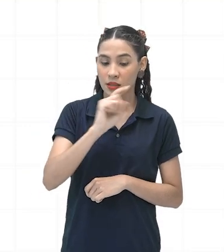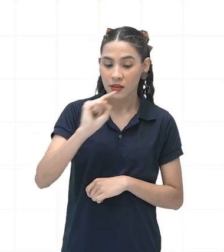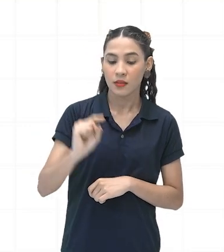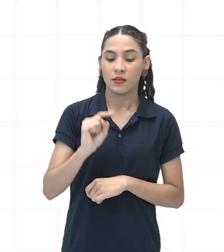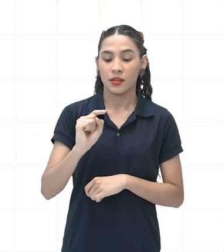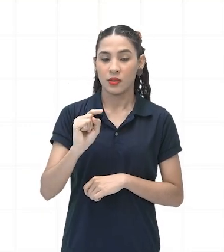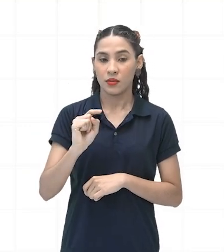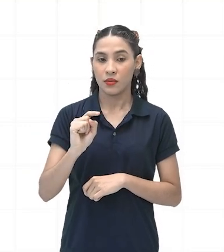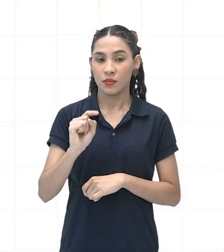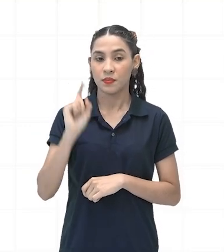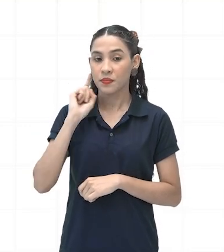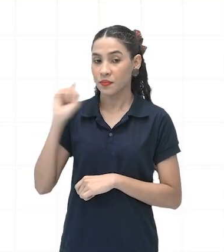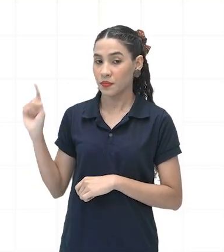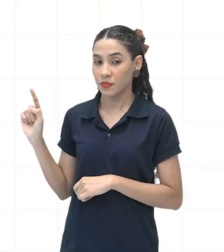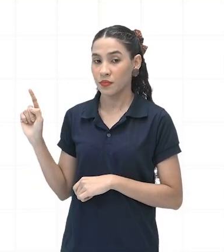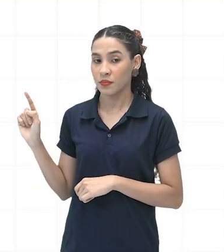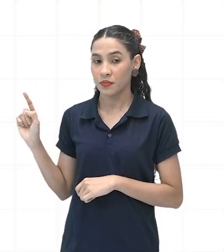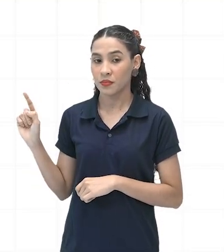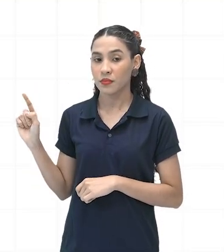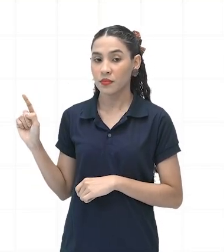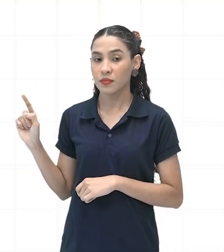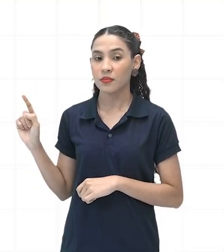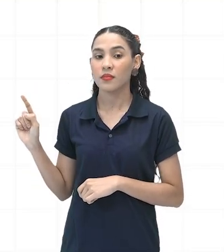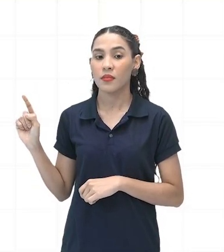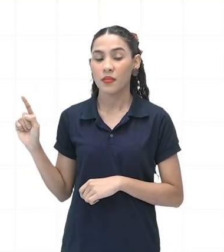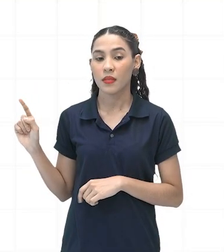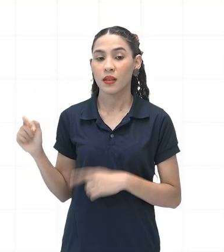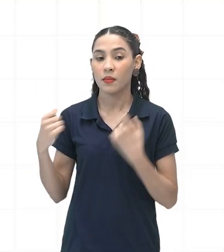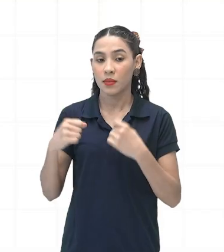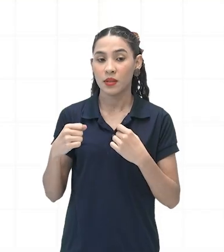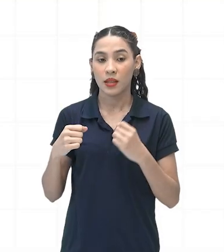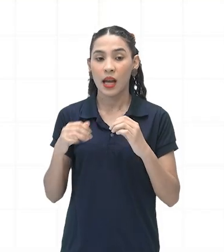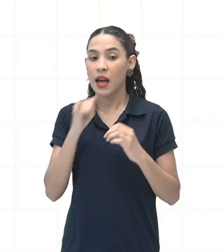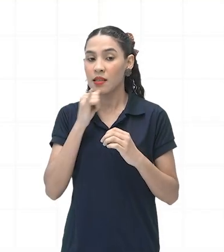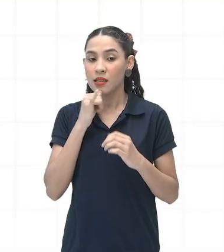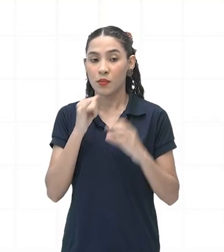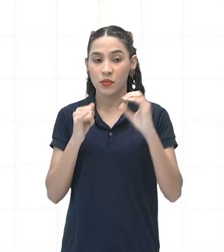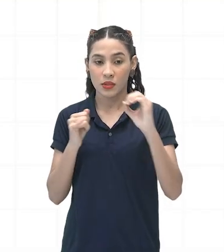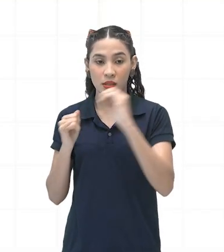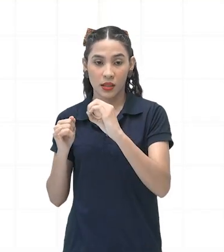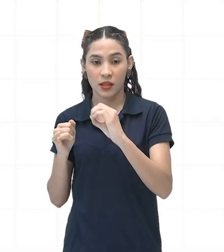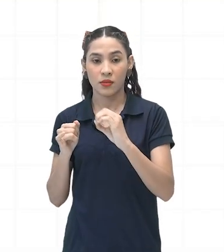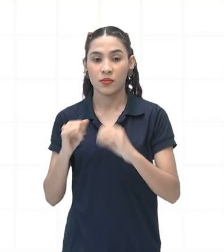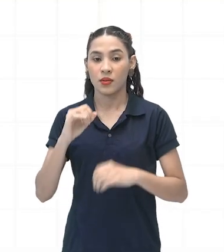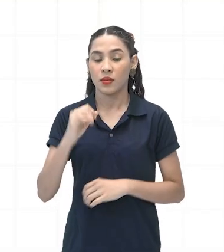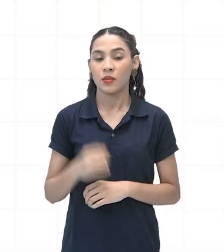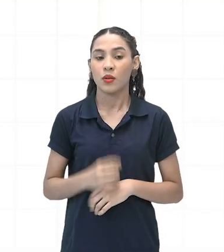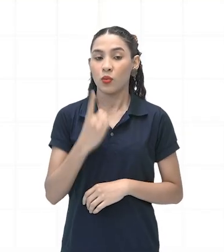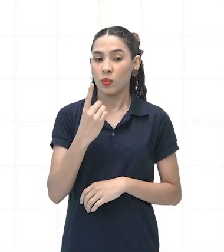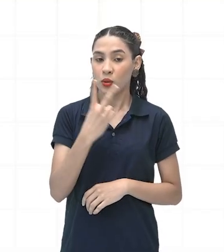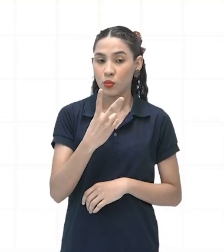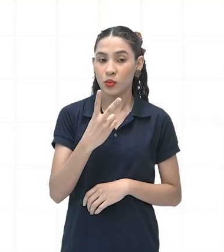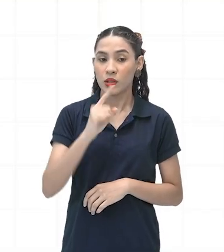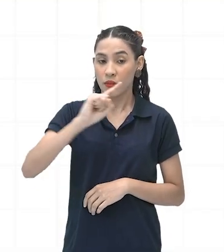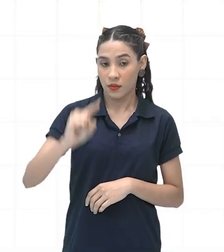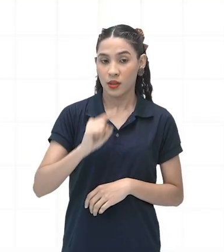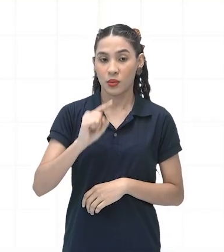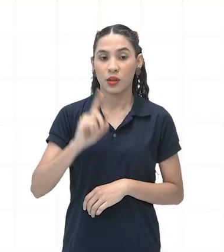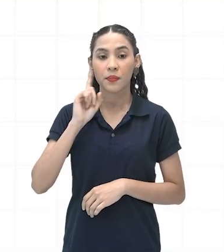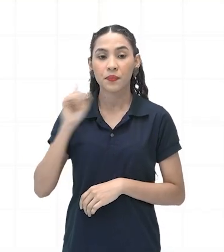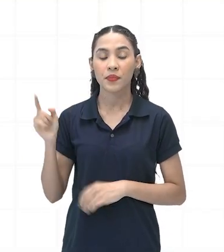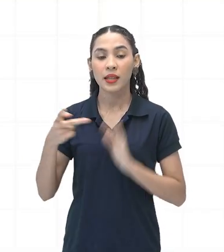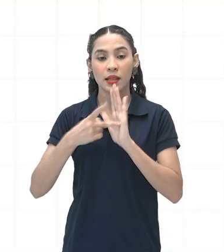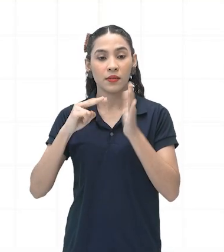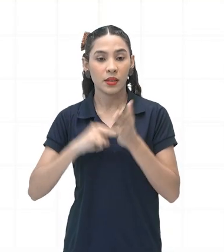estava aqui, quando ela não aparece, ela está atrás do último número inteiro, e eu tenho 2 zeros no denominador, vou andar 1, 2.